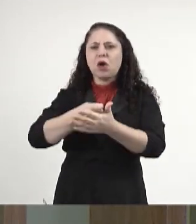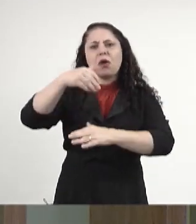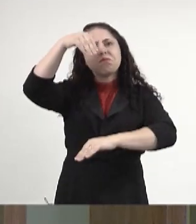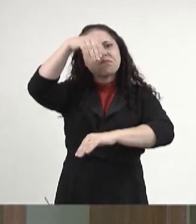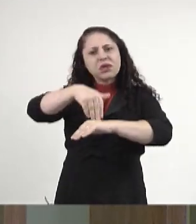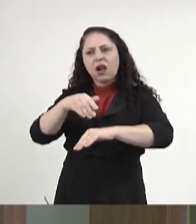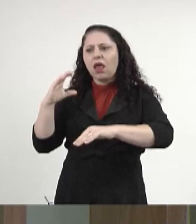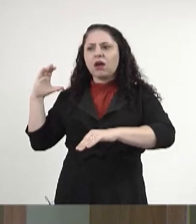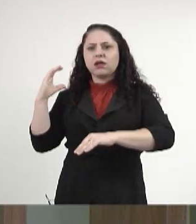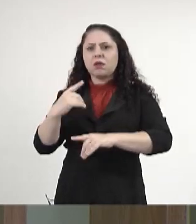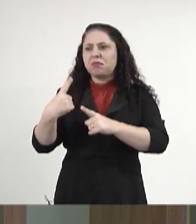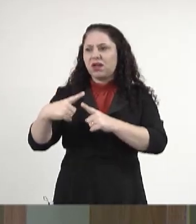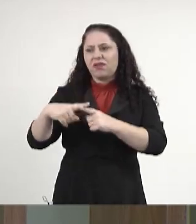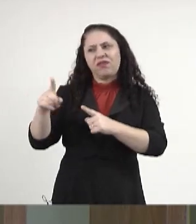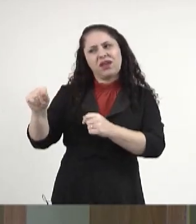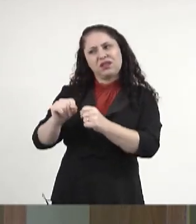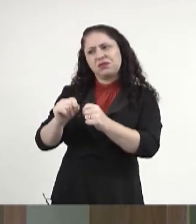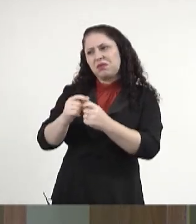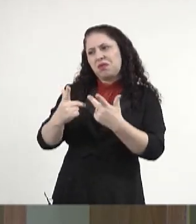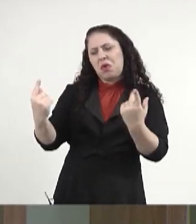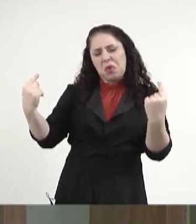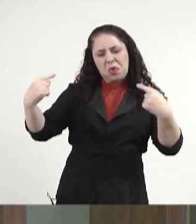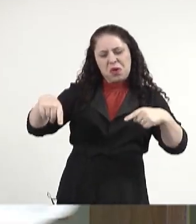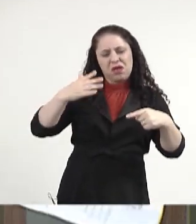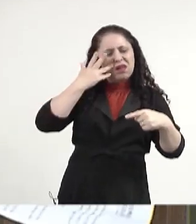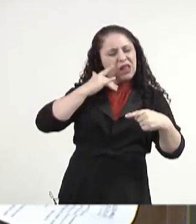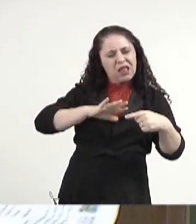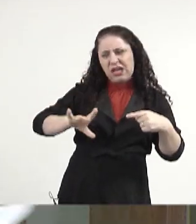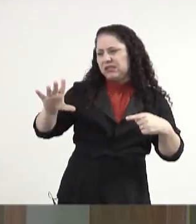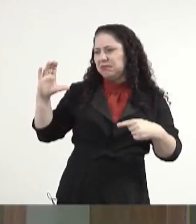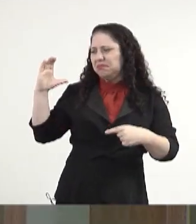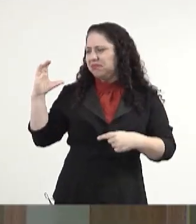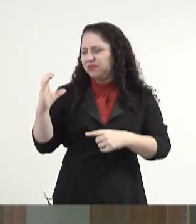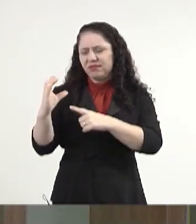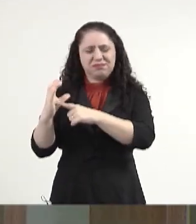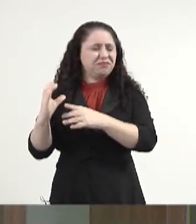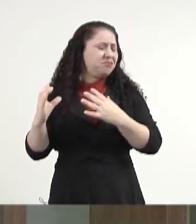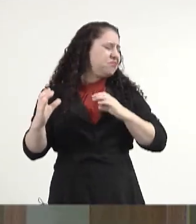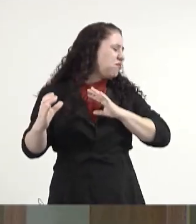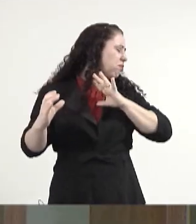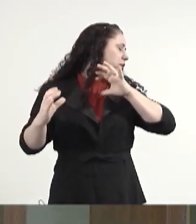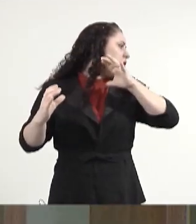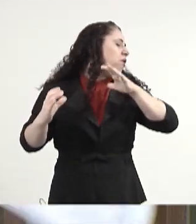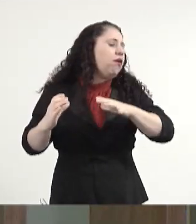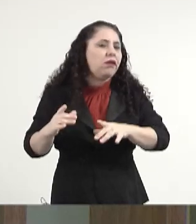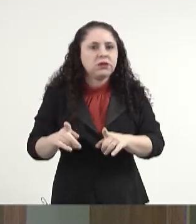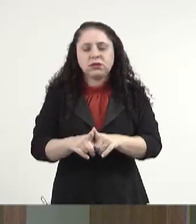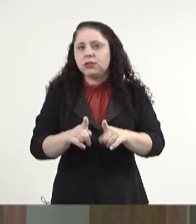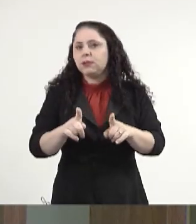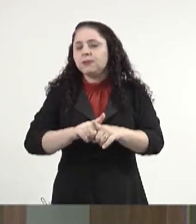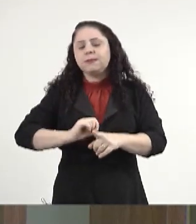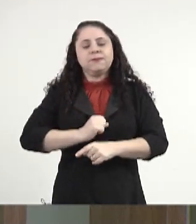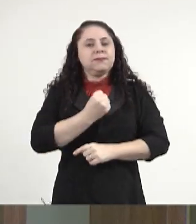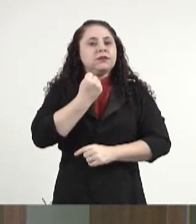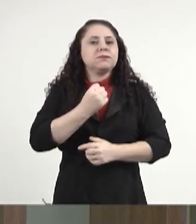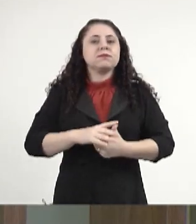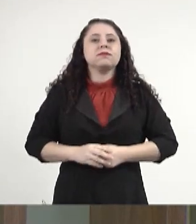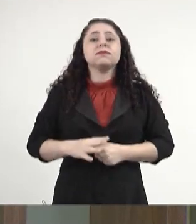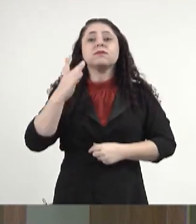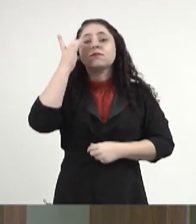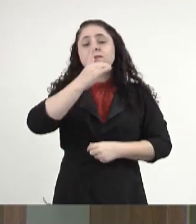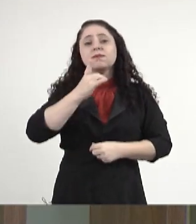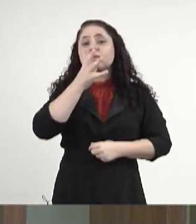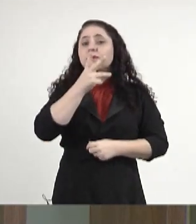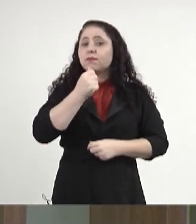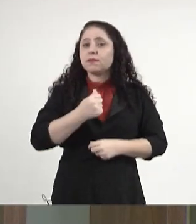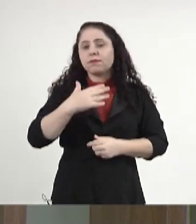para esses monstros, porque quem faz isso com uma criança, ao meu ver, é um monstro, é um crime que causa repulsa e indignação. Deputada Lia